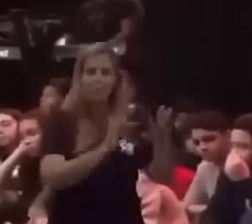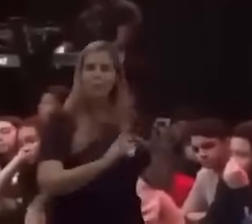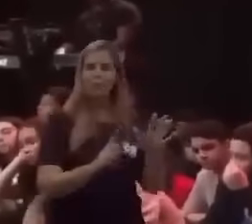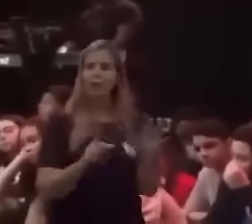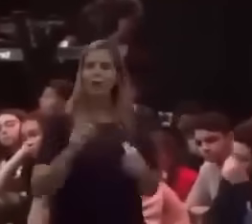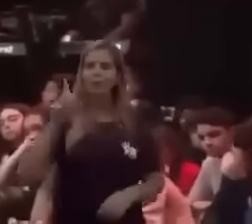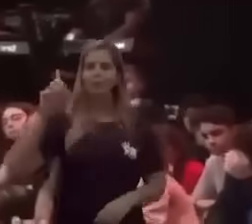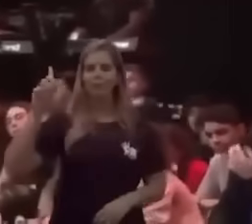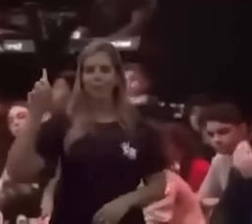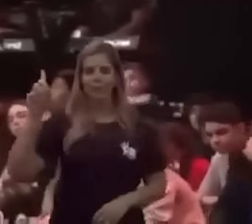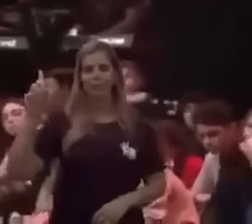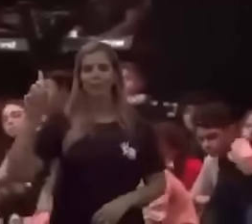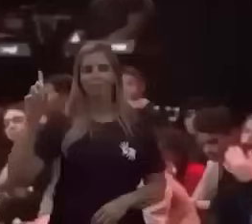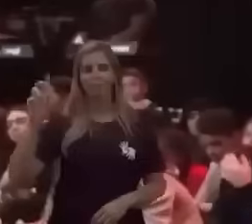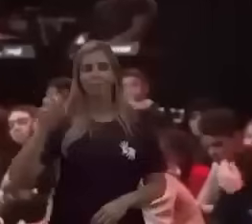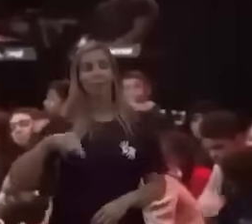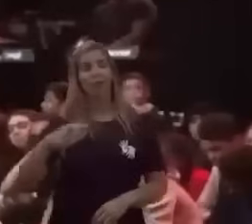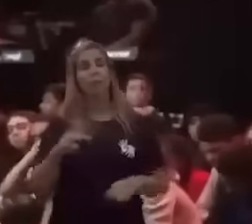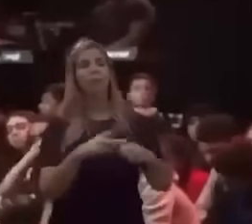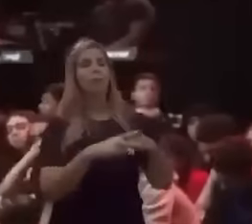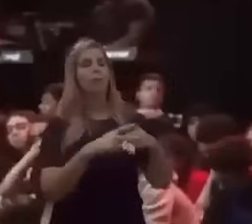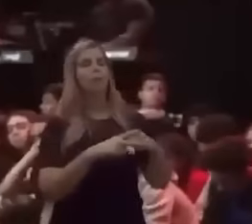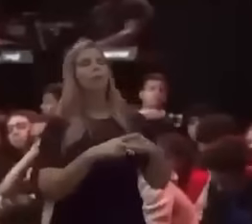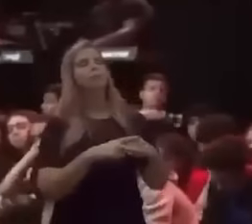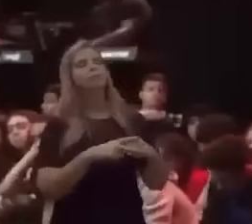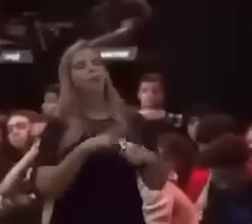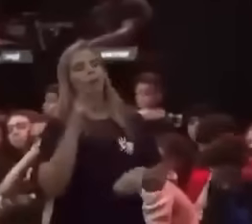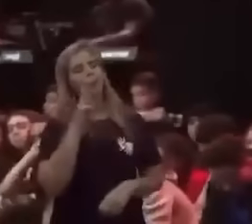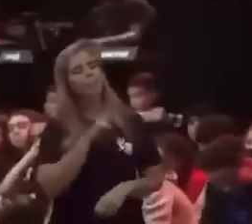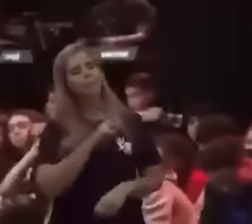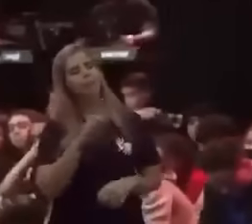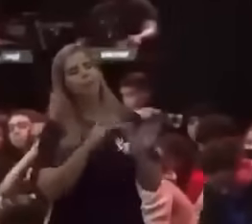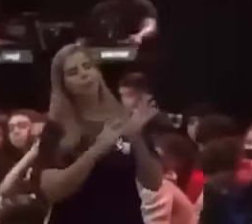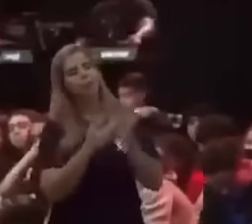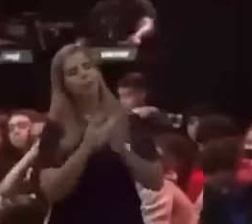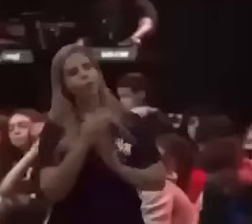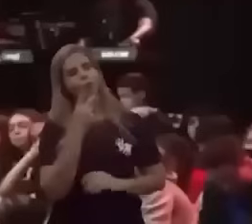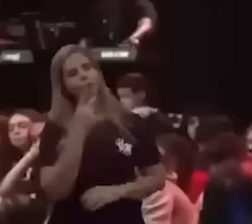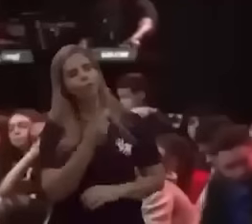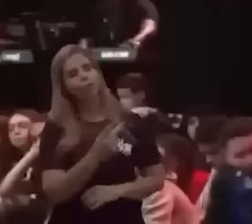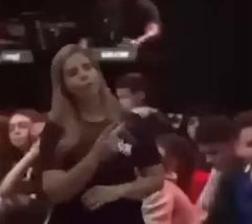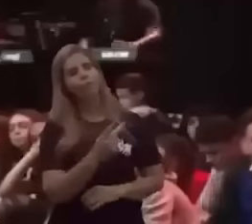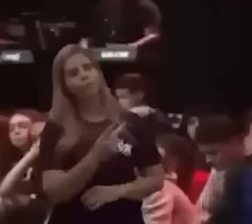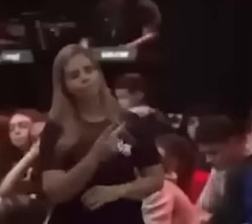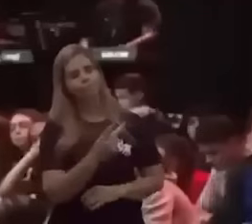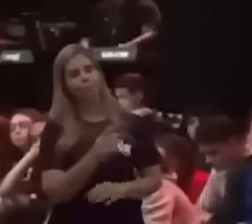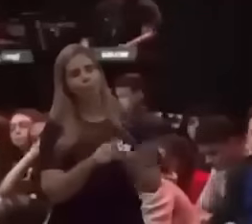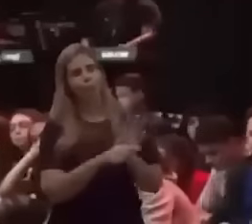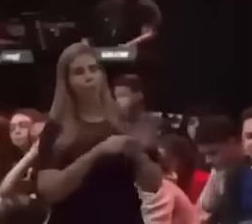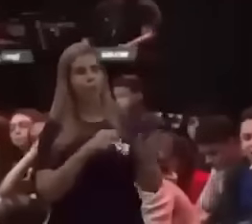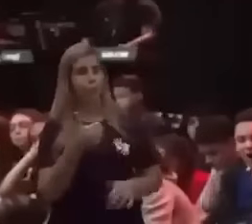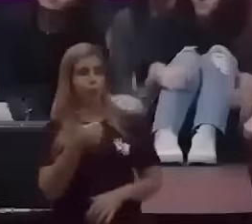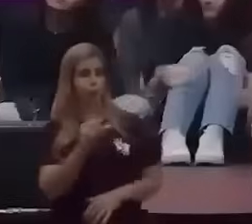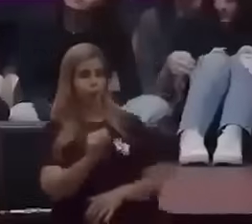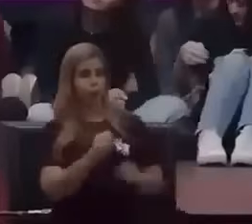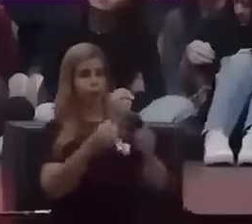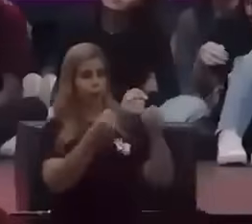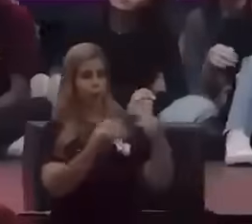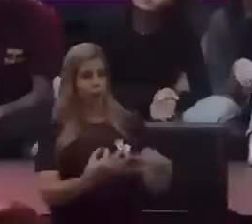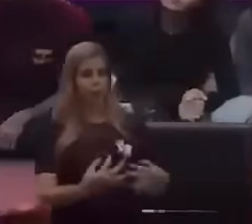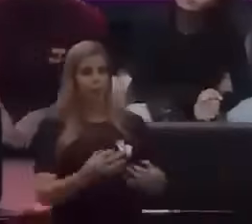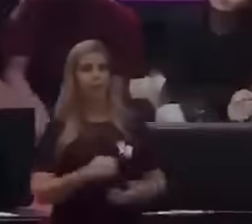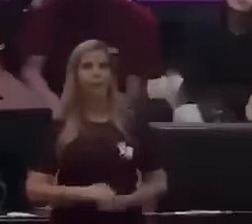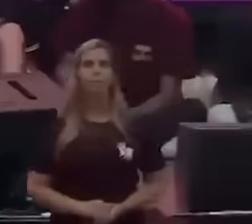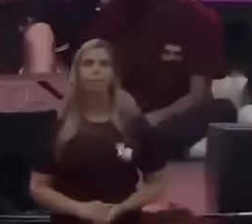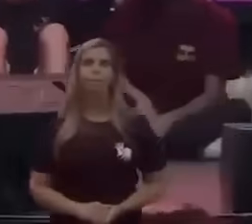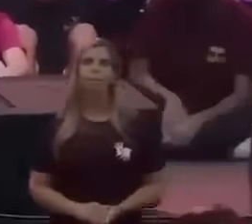E é depois que Pedro escuta isso de Jesus, que Jesus leva Pedro para o versículo 18, olha comigo o versículo